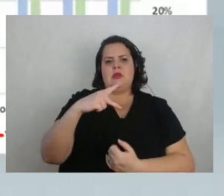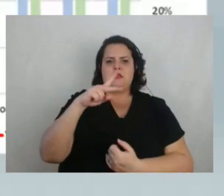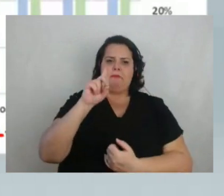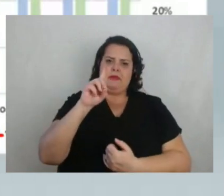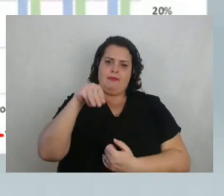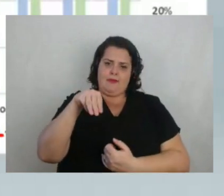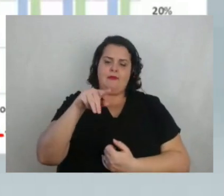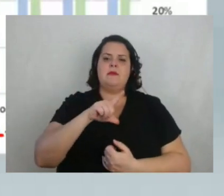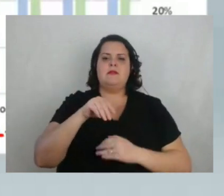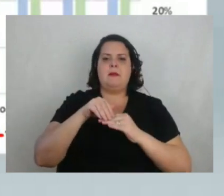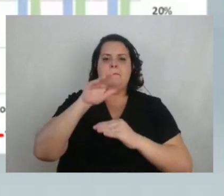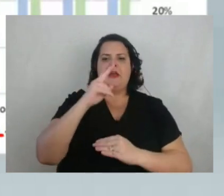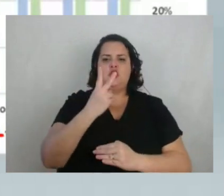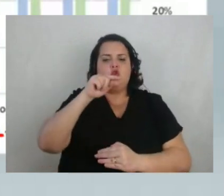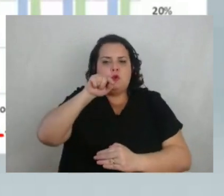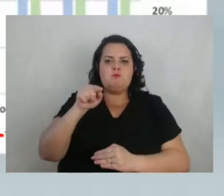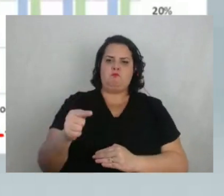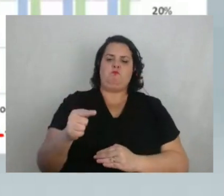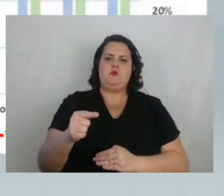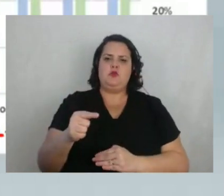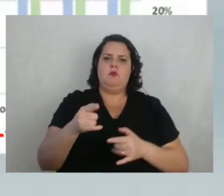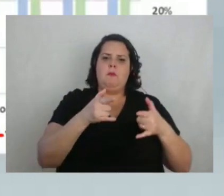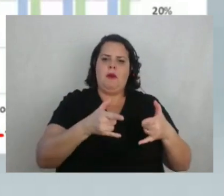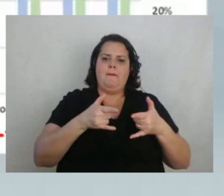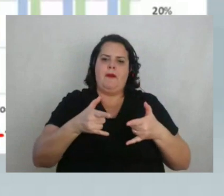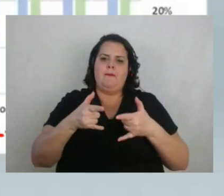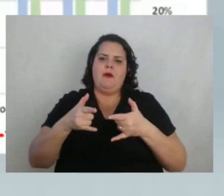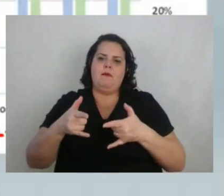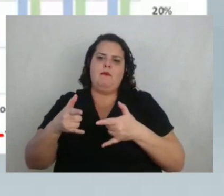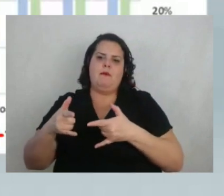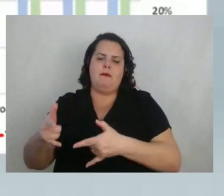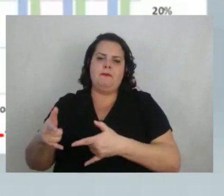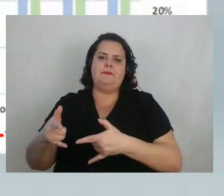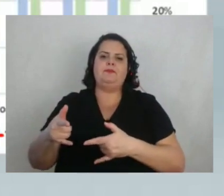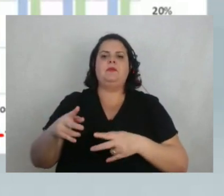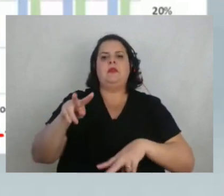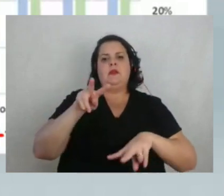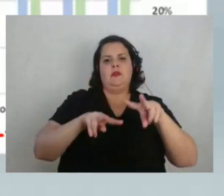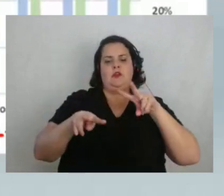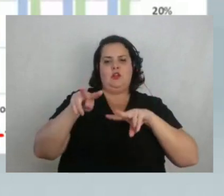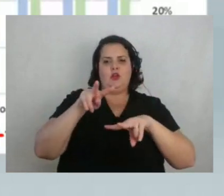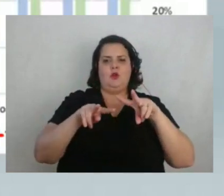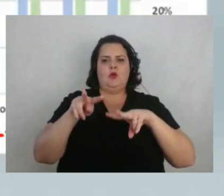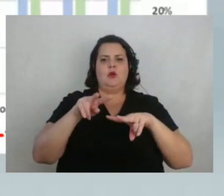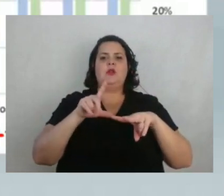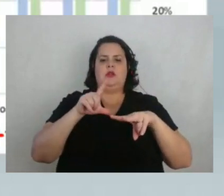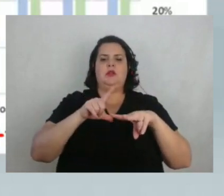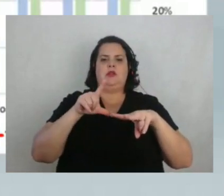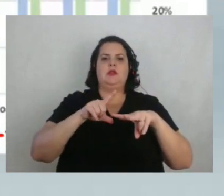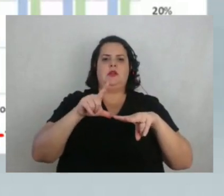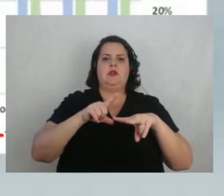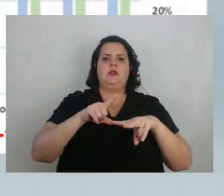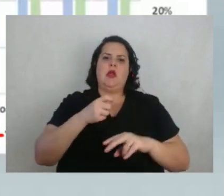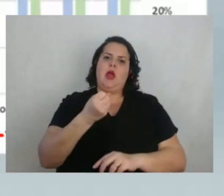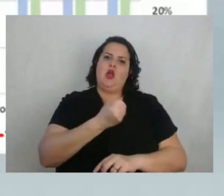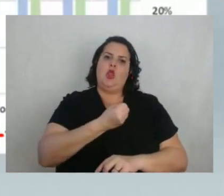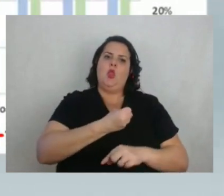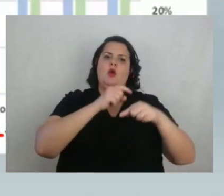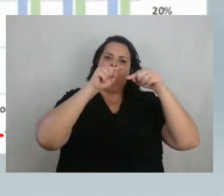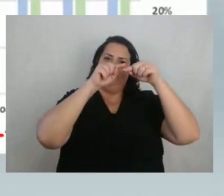leitos, então também mostrando a tendência do município de queda da taxa de ocupação, tanto